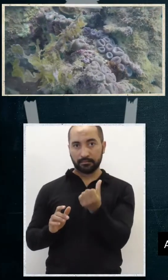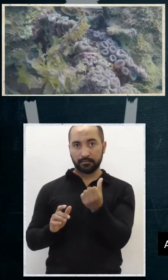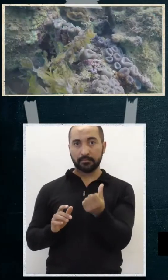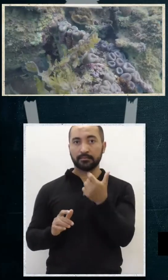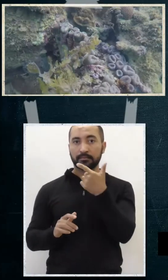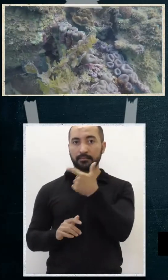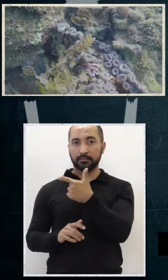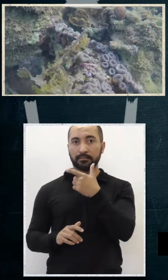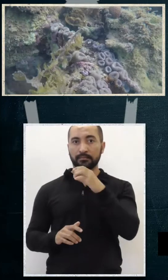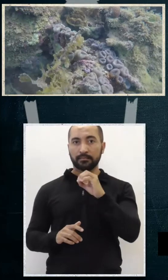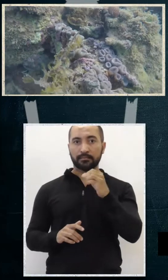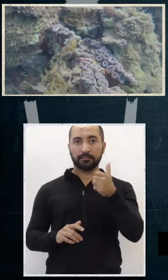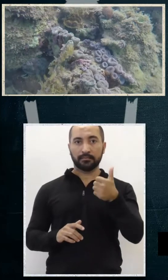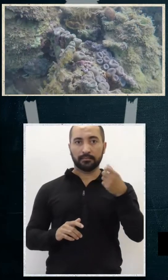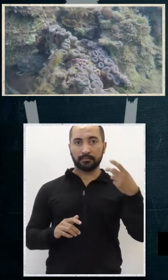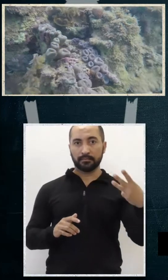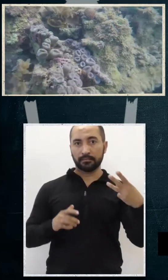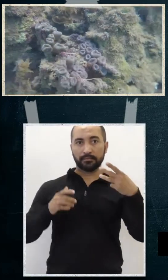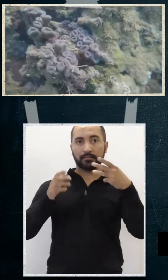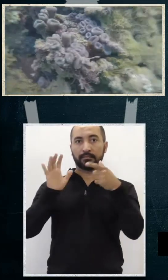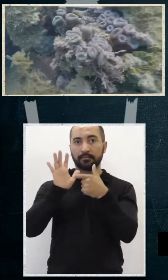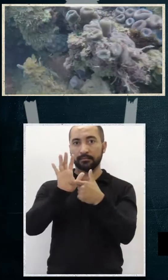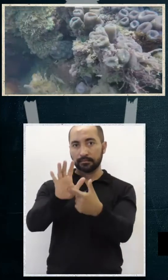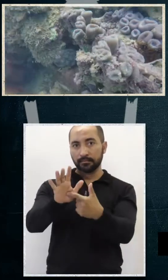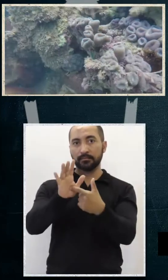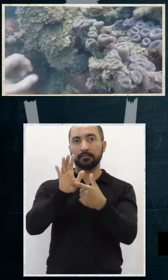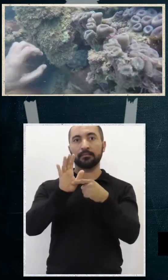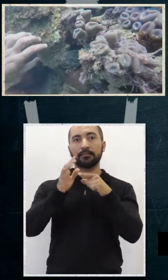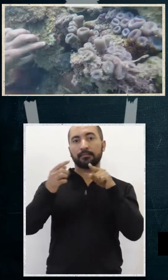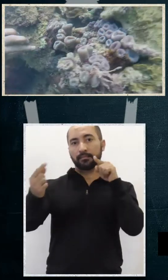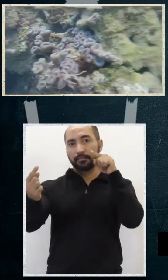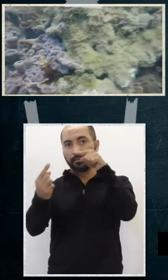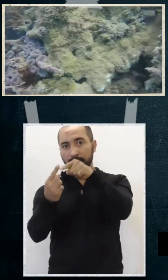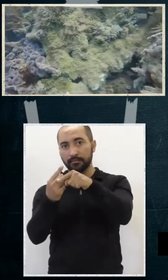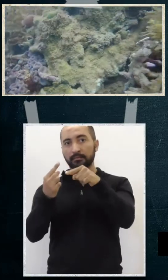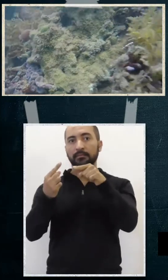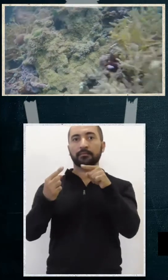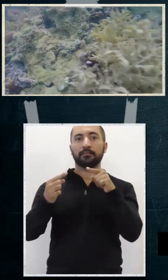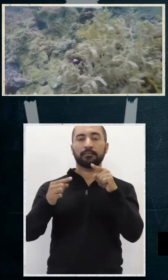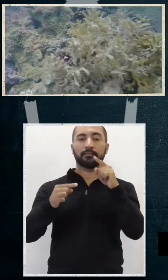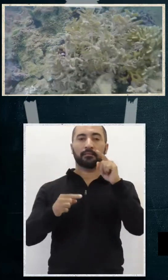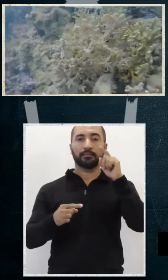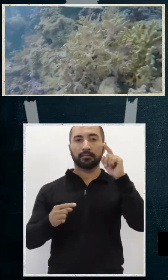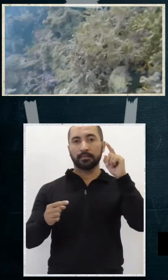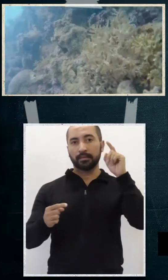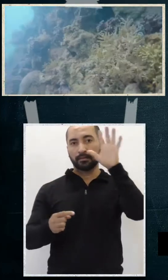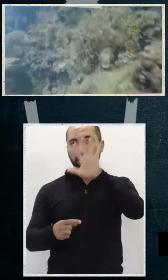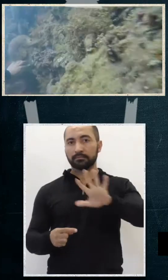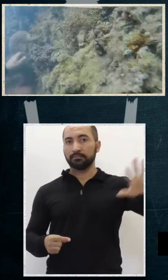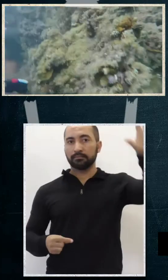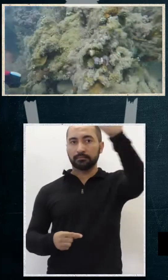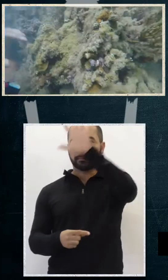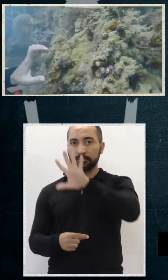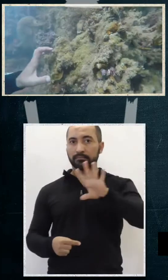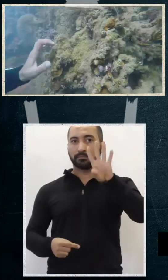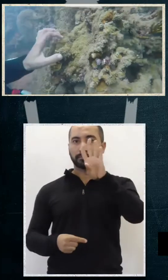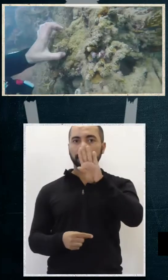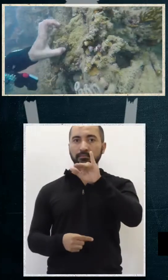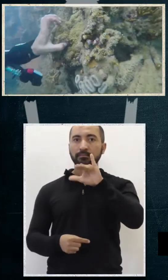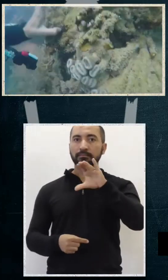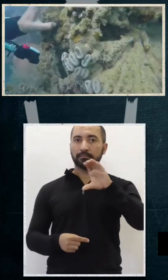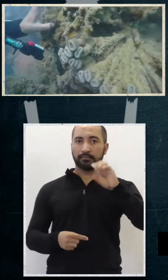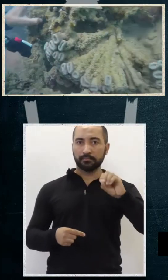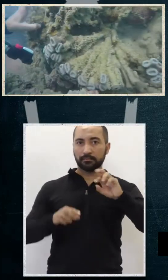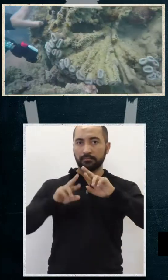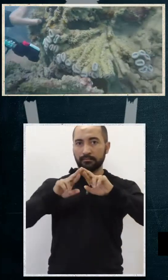estado de conservação dessas populações, eu queria levar em consideração a resolução CONABIO, o número 6, de 3 de setembro de 2013, a qual dispõe sobre as metas